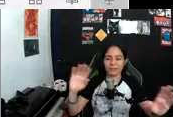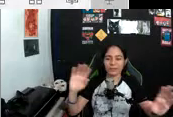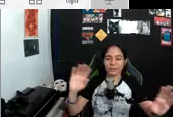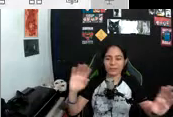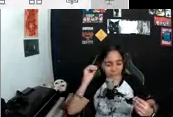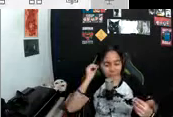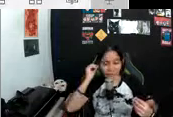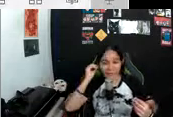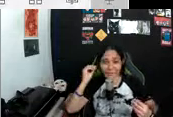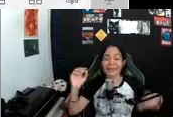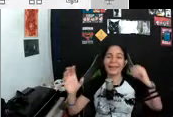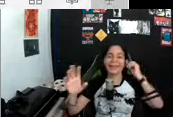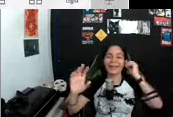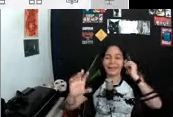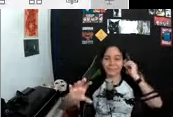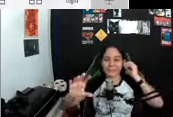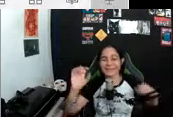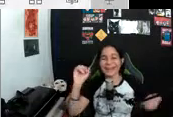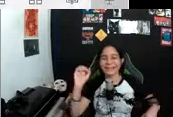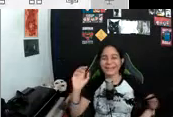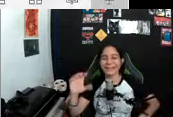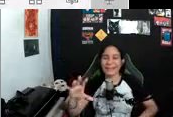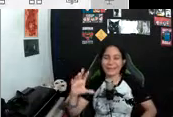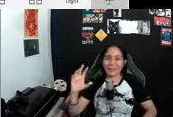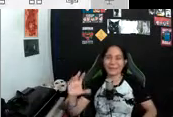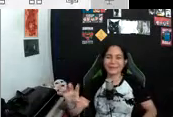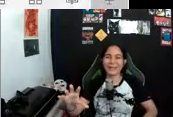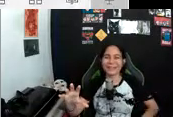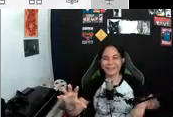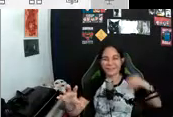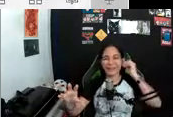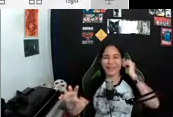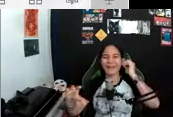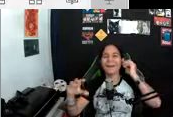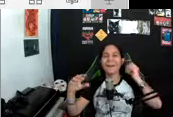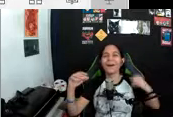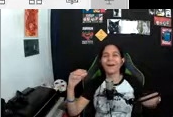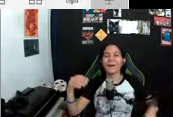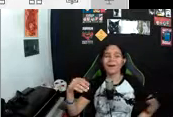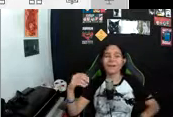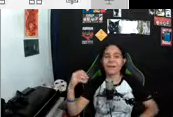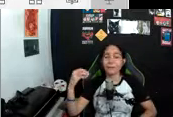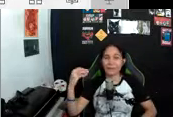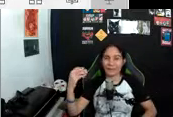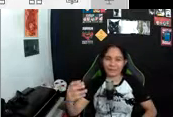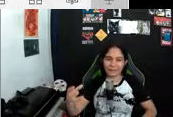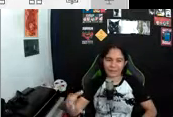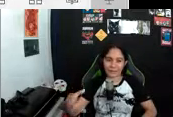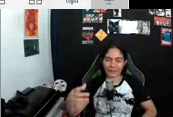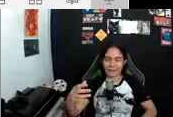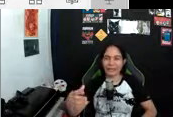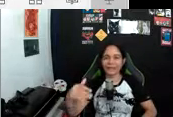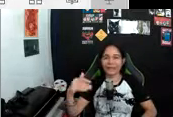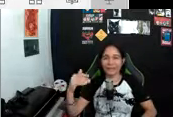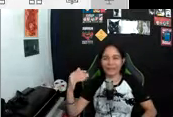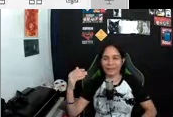por Deus e bonito por natureza. Não, mas não é isso. A gente vive num país tropical, onde é um país de,